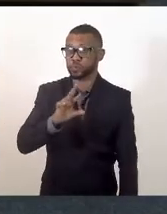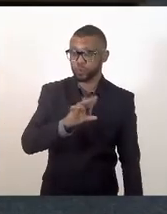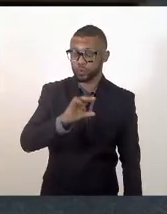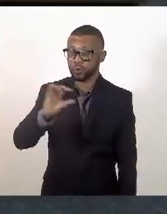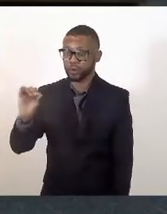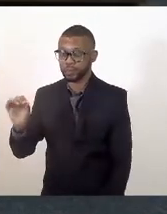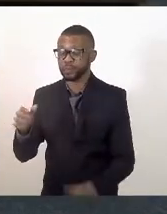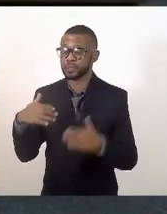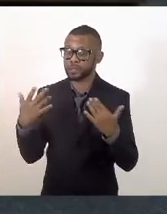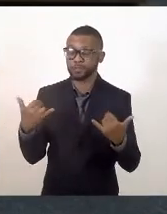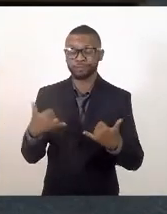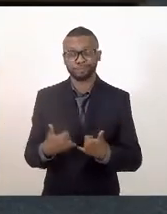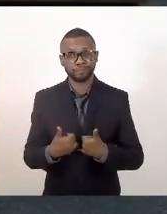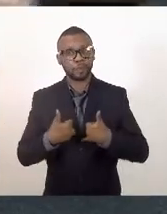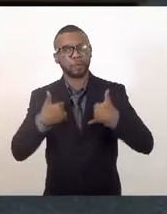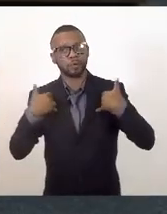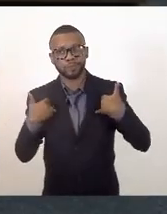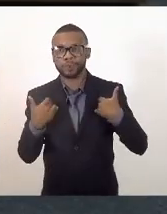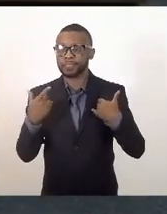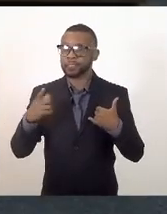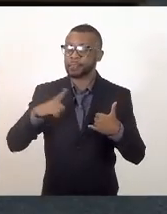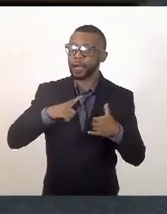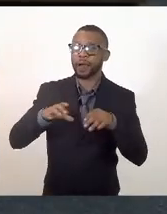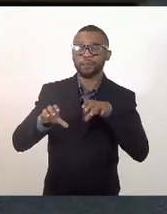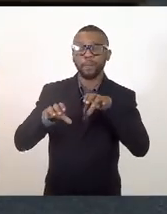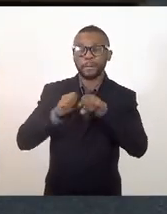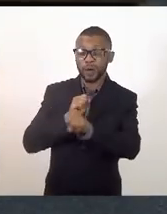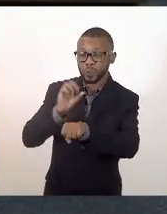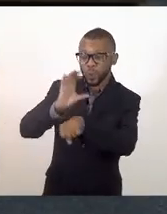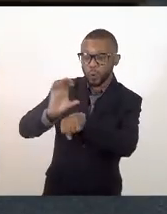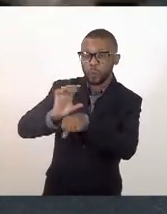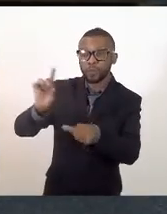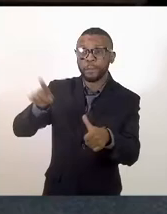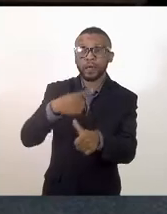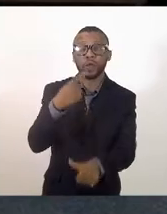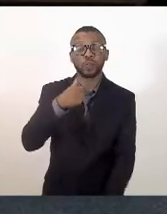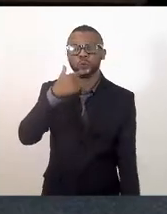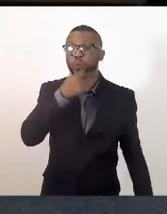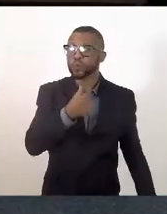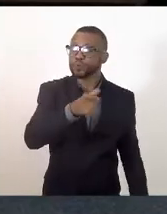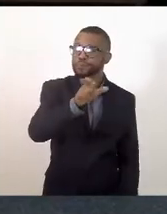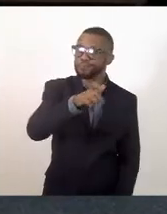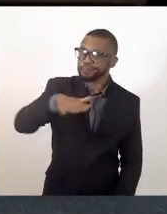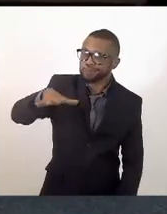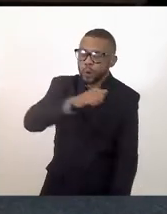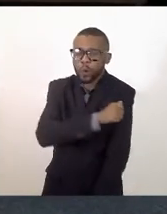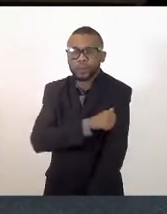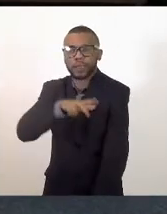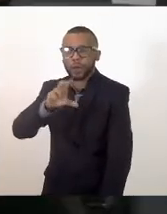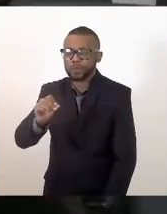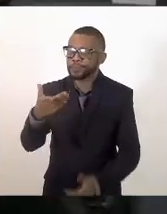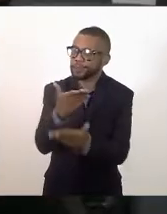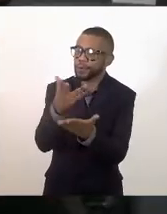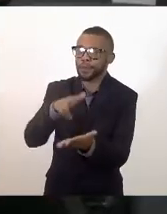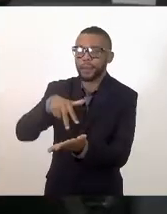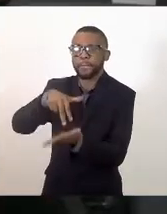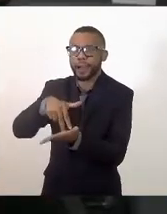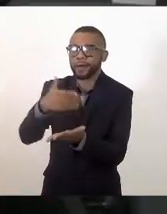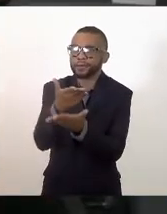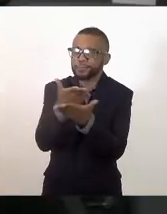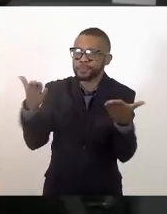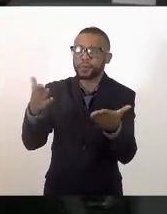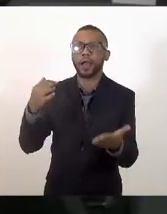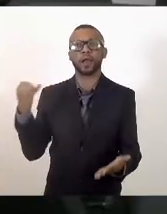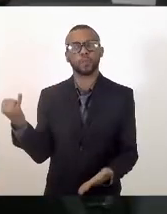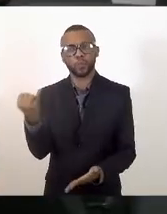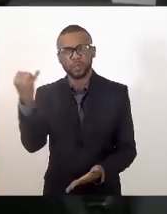estar finalizando o primeiro curso hoje. Os meninos estão ali em pé. E eu acho que é muito importante a gente deixar essa